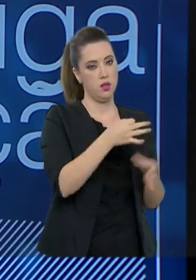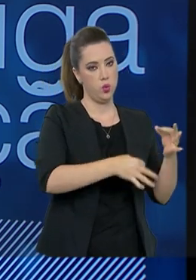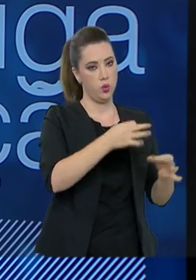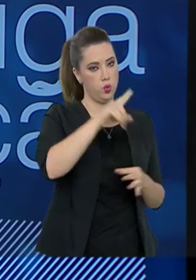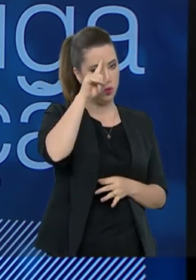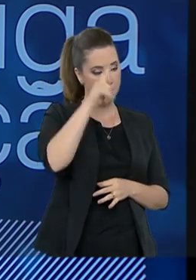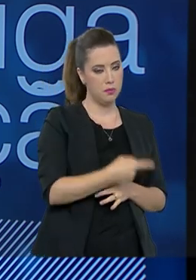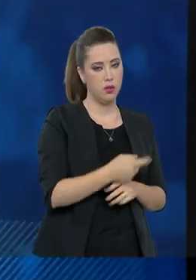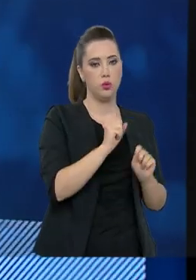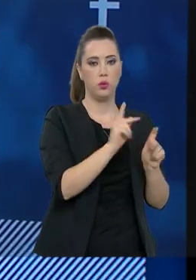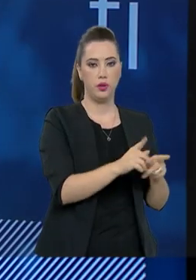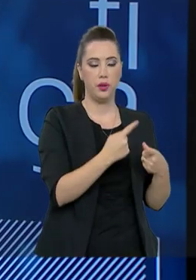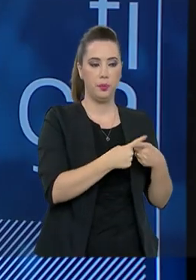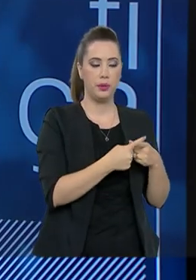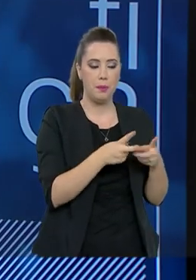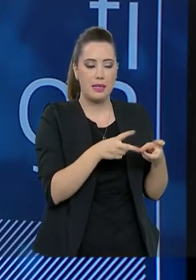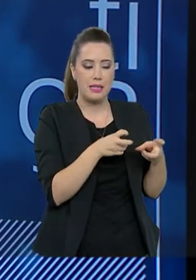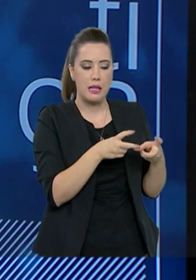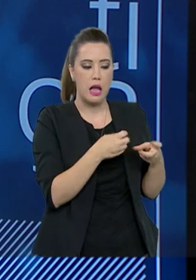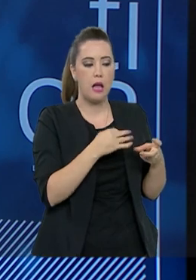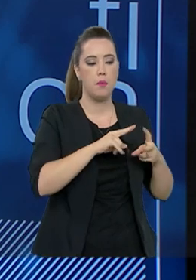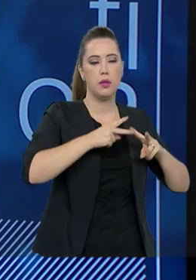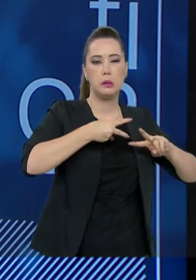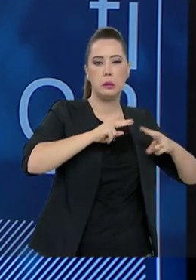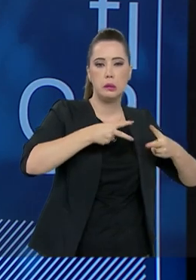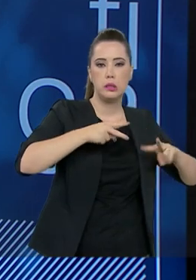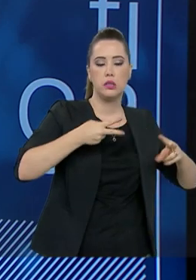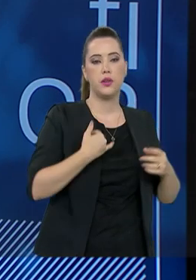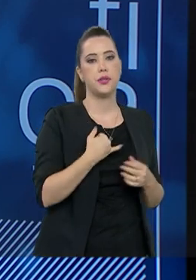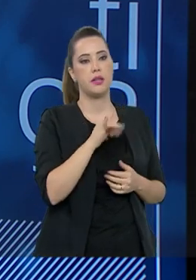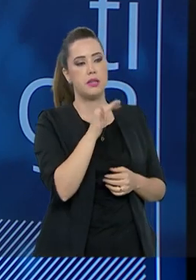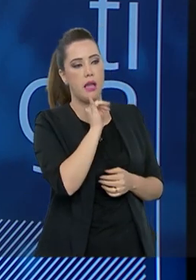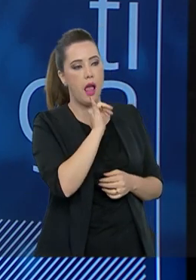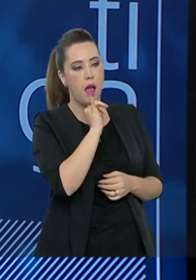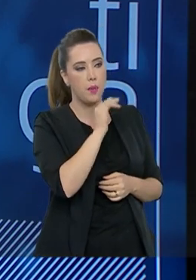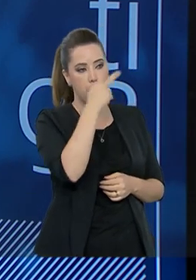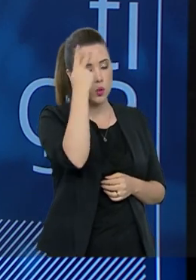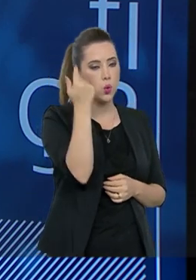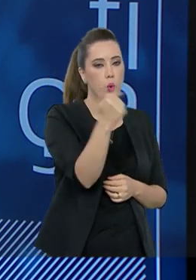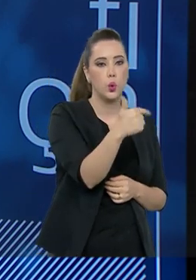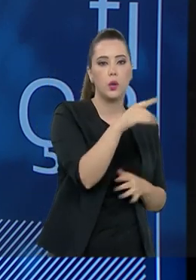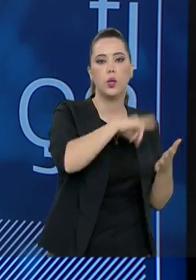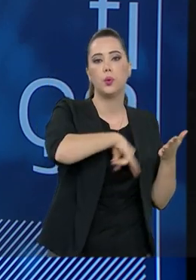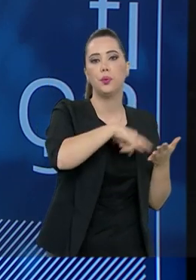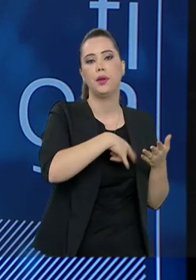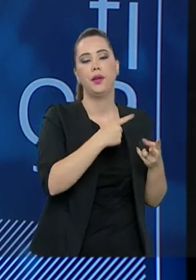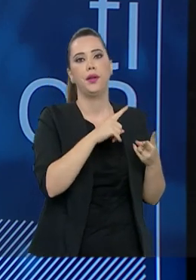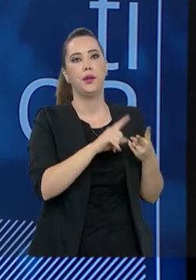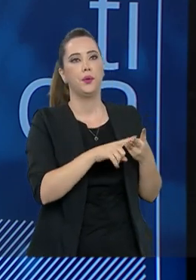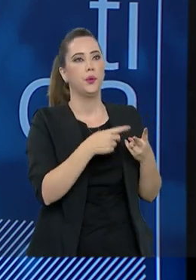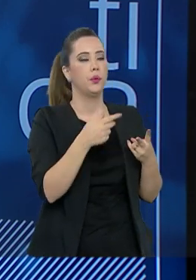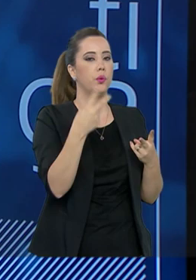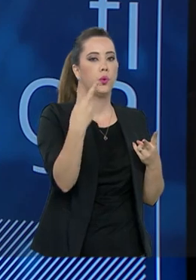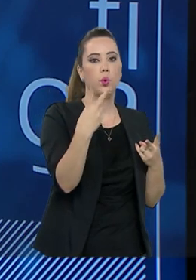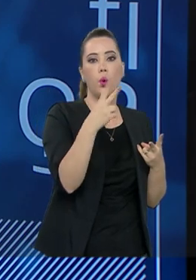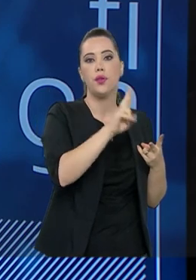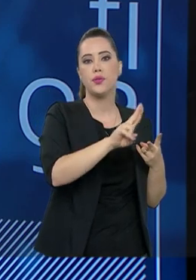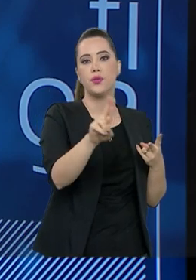procedimento que se faz quando uma pessoa não tem documento, tem dois nomes diferentes e tal, e o próprio delegado de